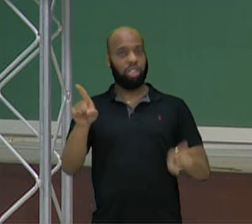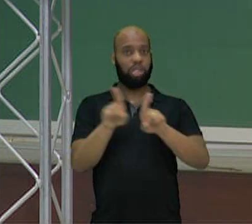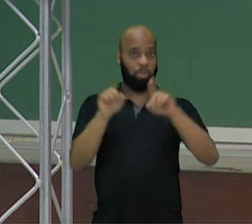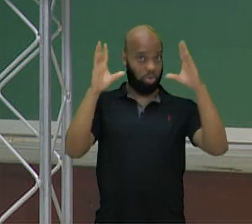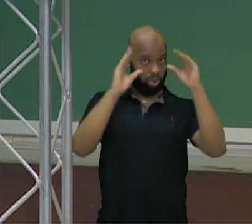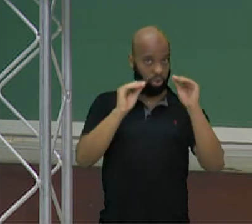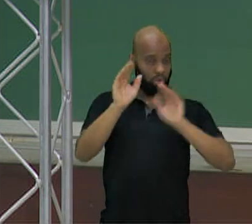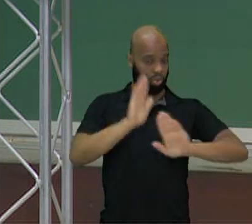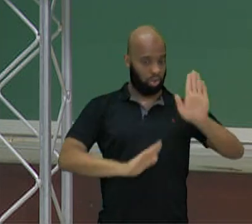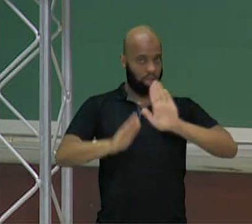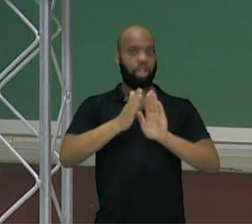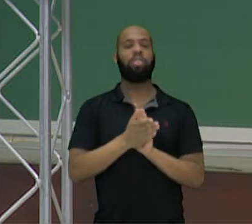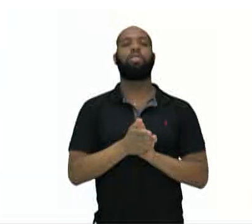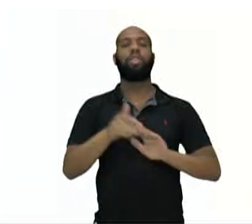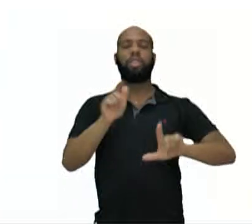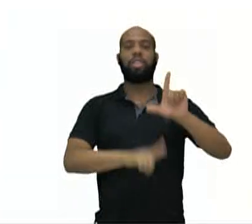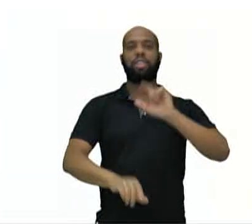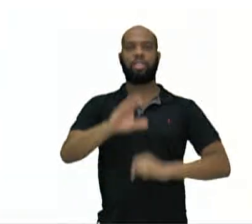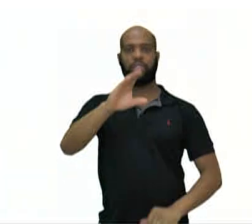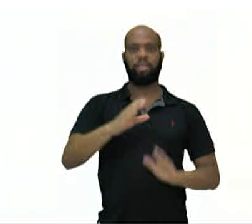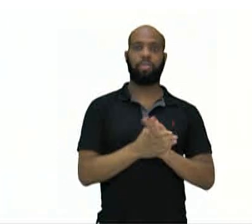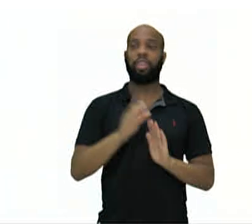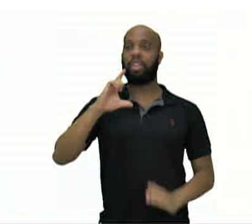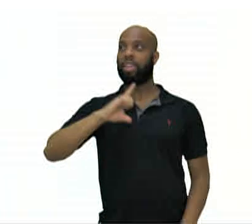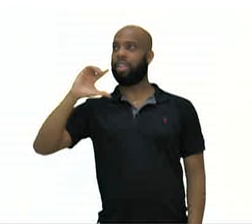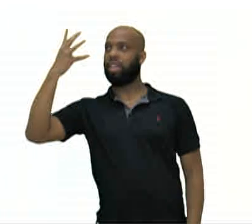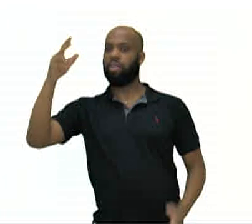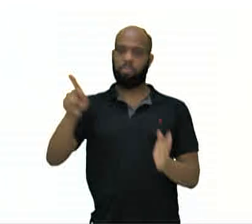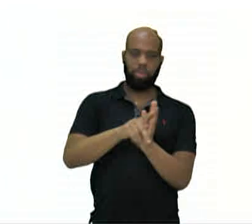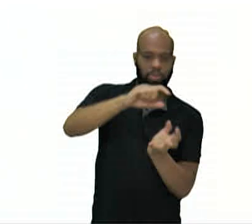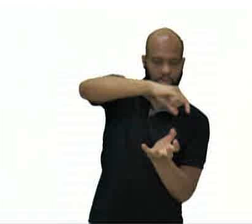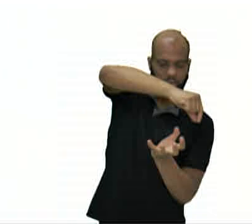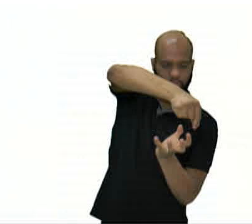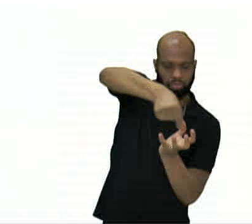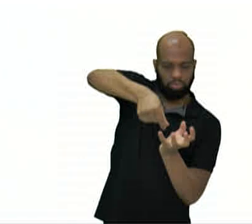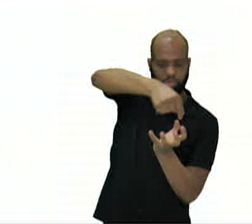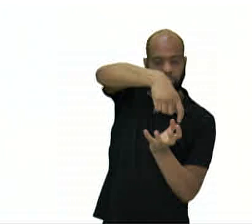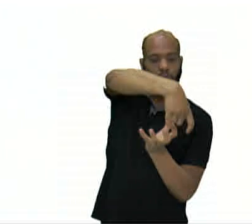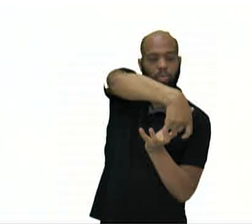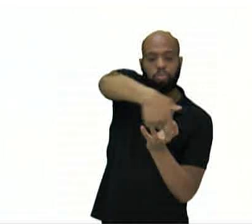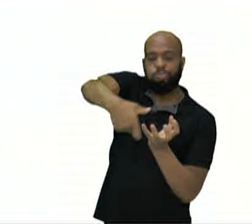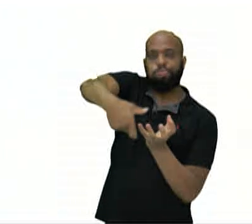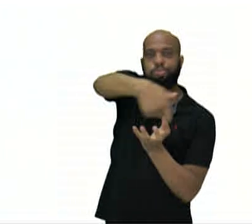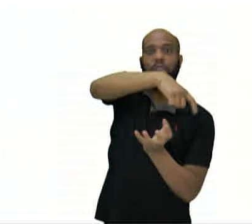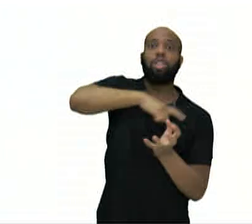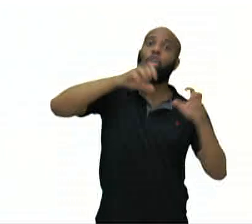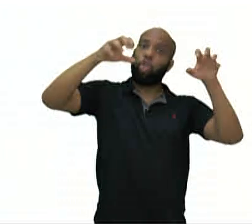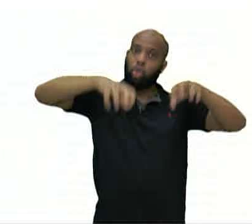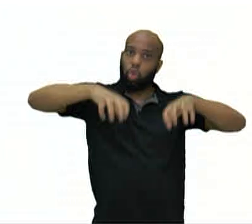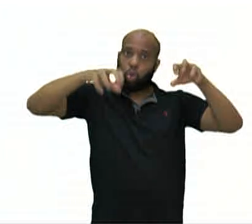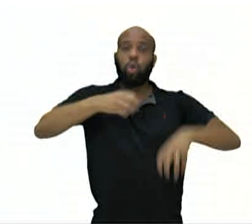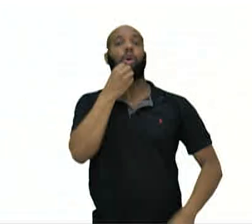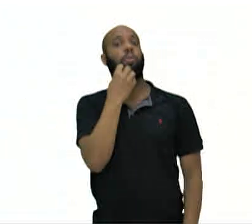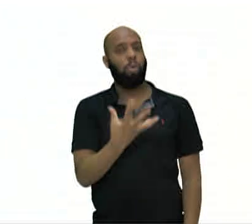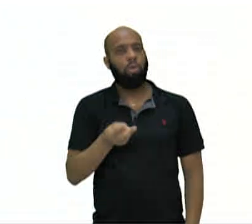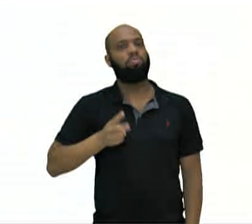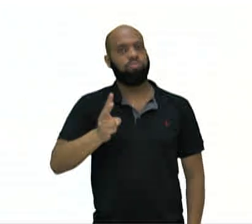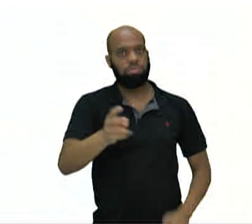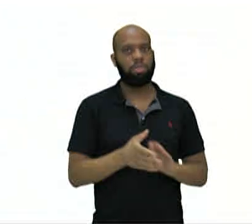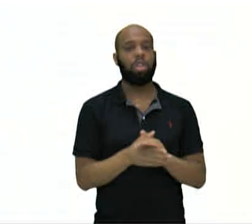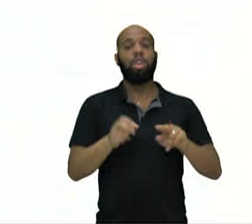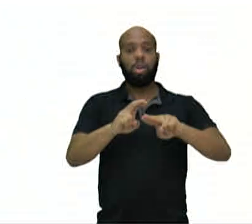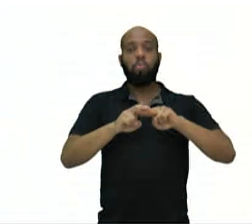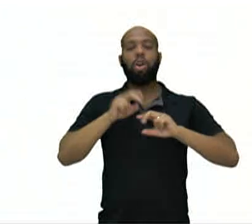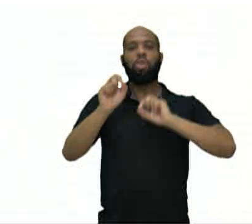Cuidado. Letra C. Nos climas equatorial e tropical, há um bom índice pluviométrico, boa quantidade de chuva, devido